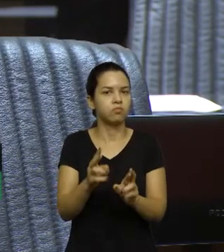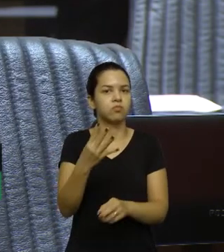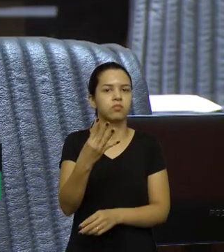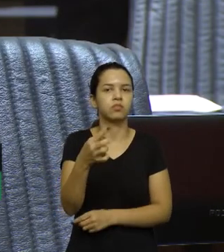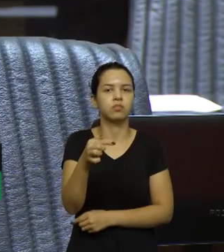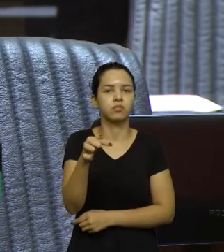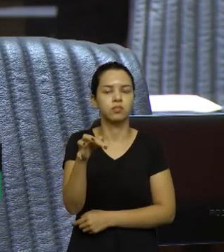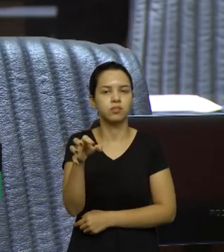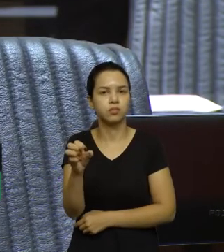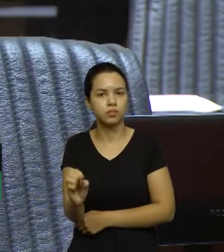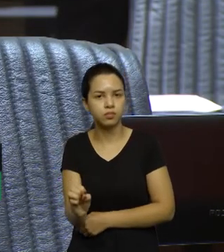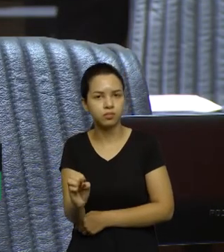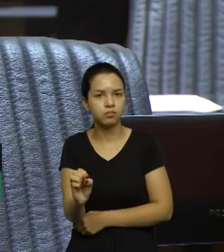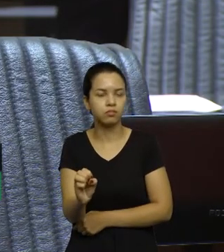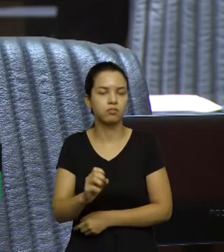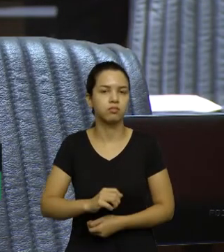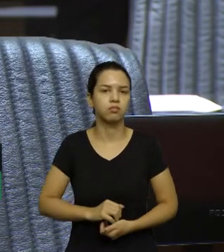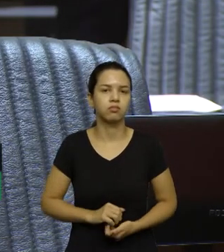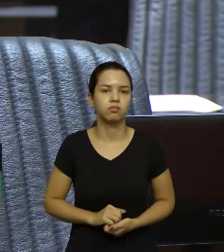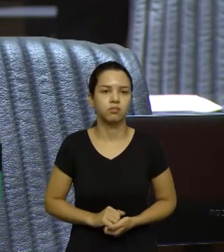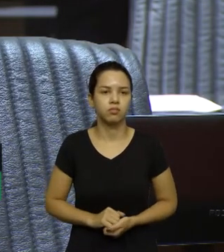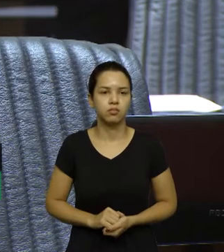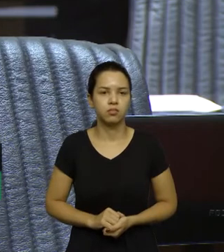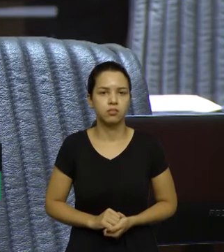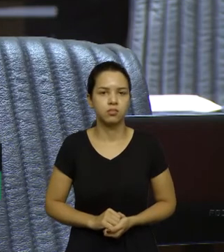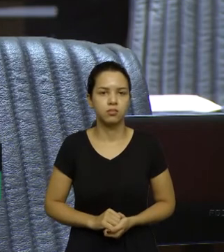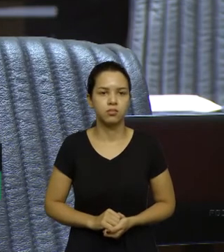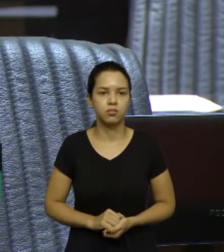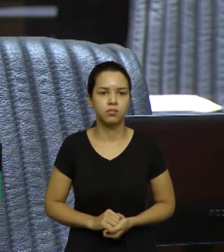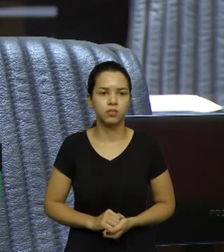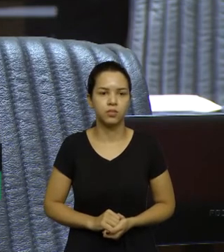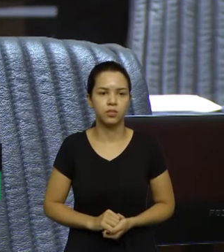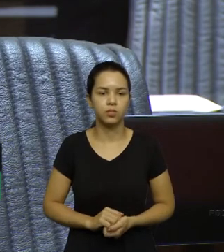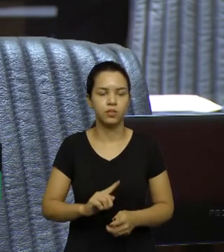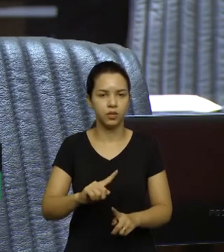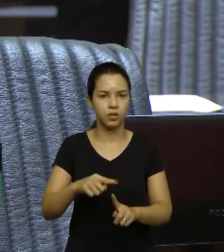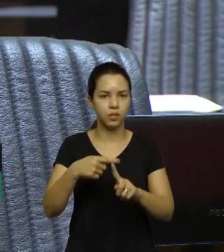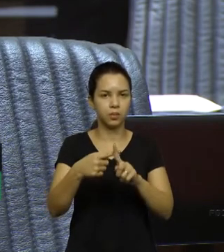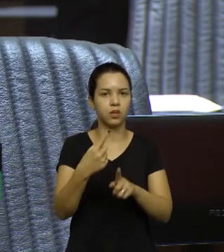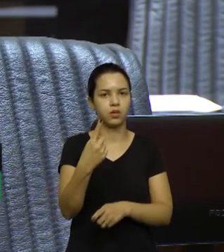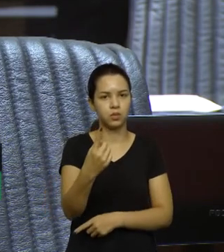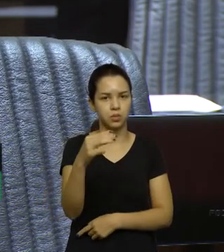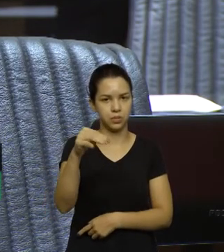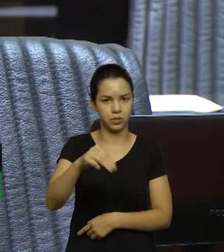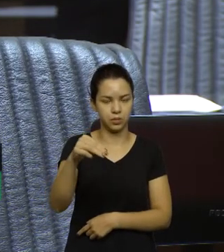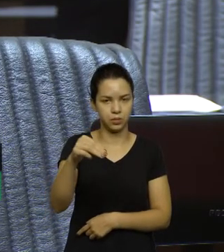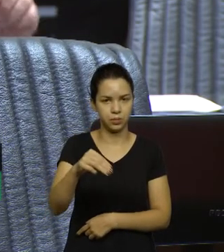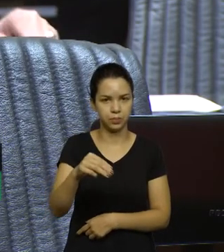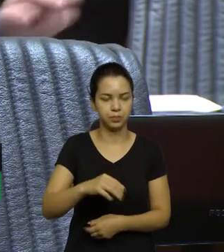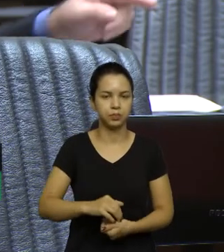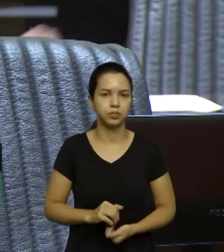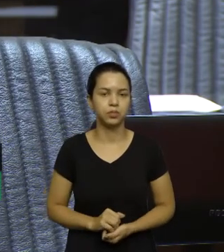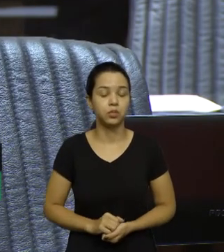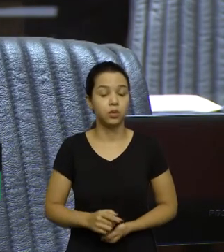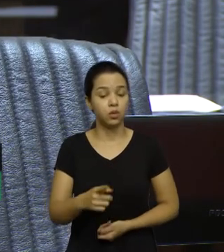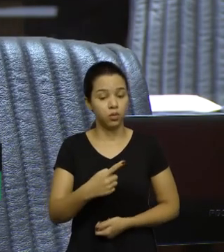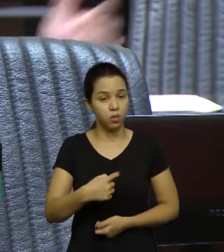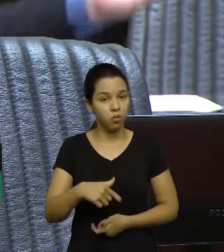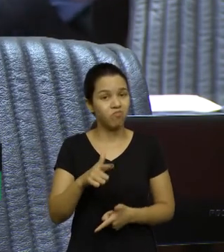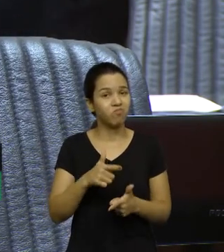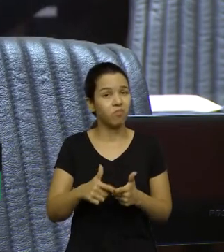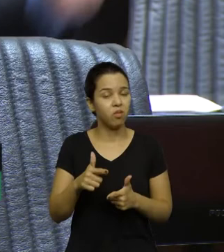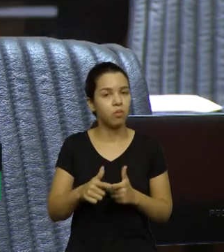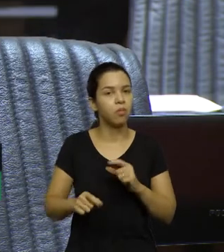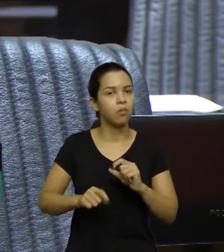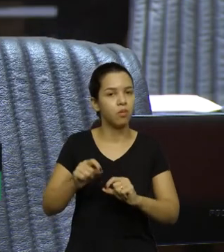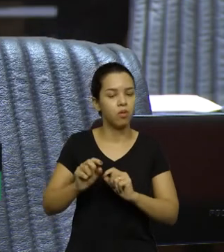e aí nós... Mais um minuto. E aí nós temos o problema das rodovias estaduais. Eu trouxe